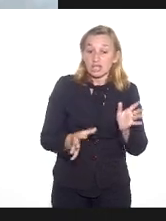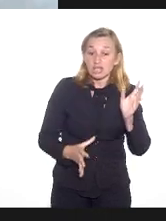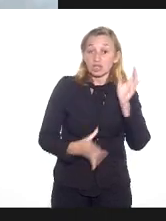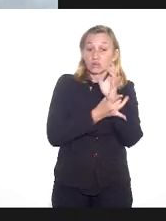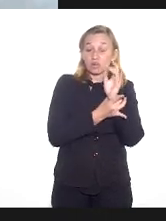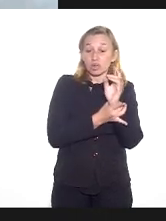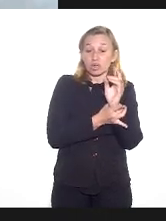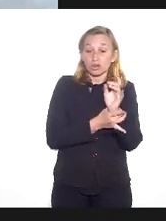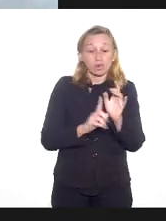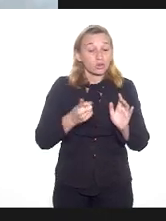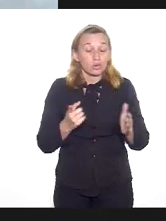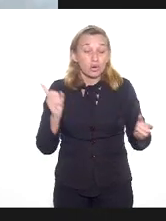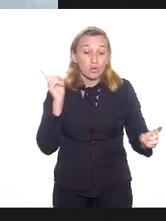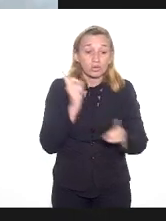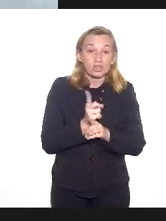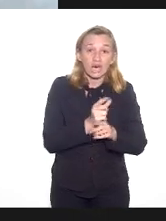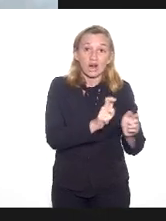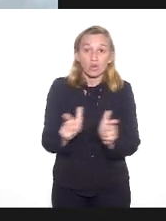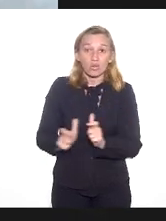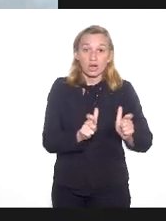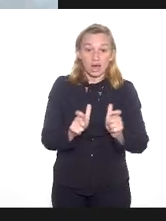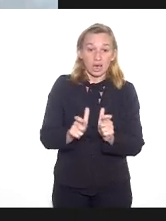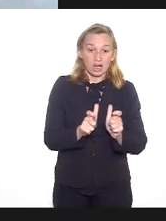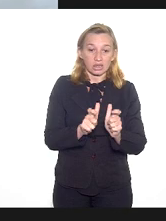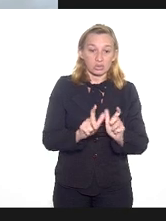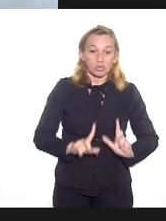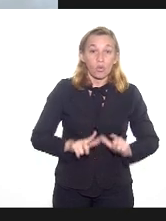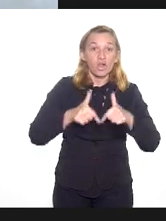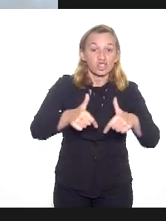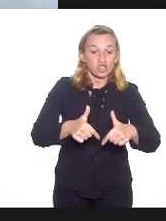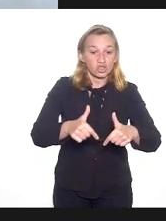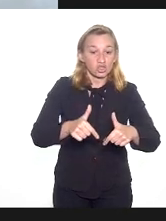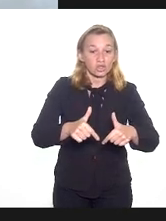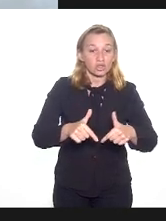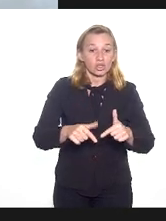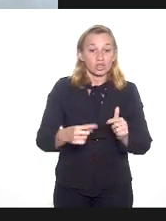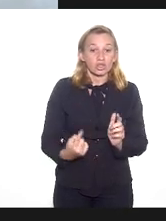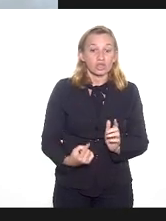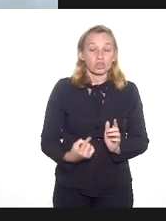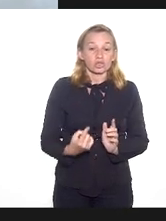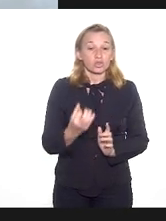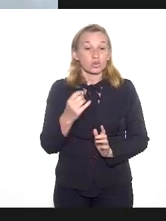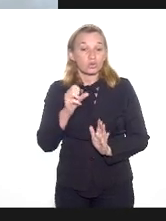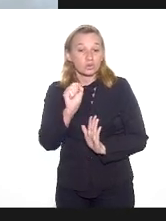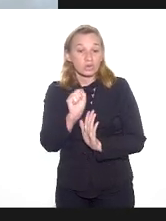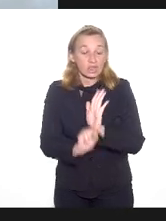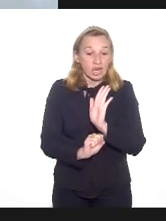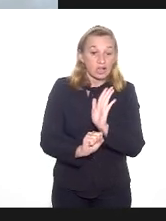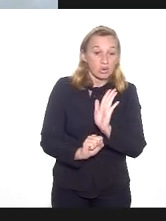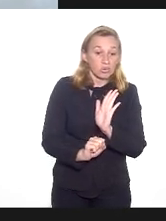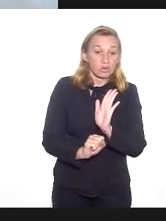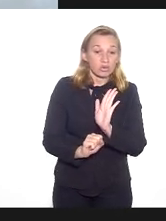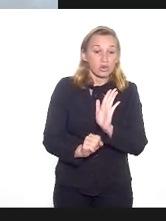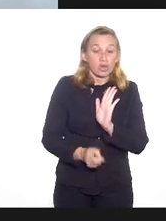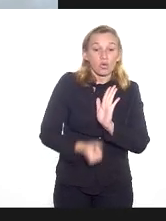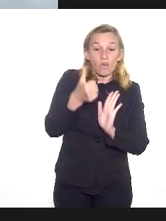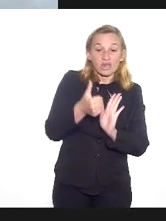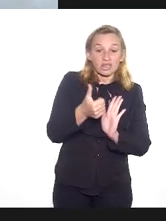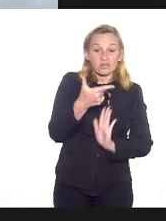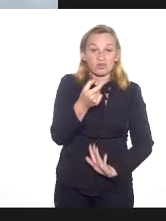não deve encontrar mais lugar nas obrigações e complexidade de um século que teimosamente chegou a quase 20